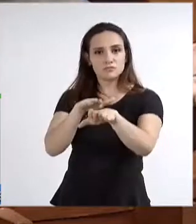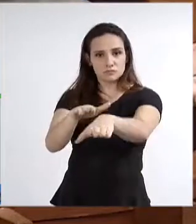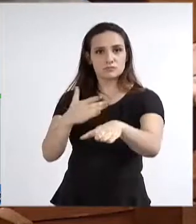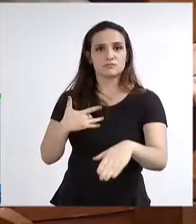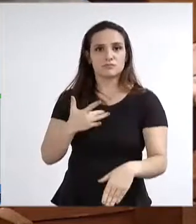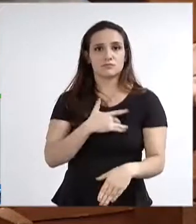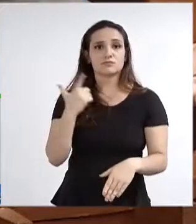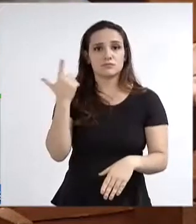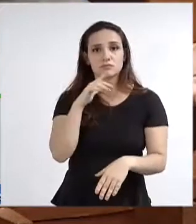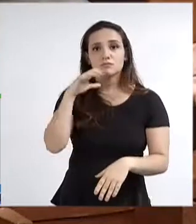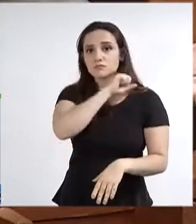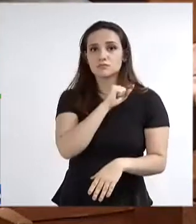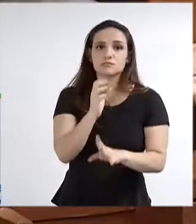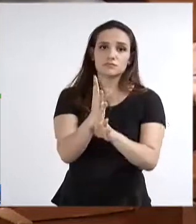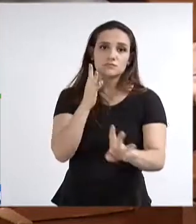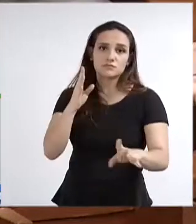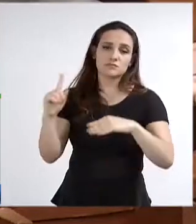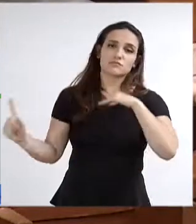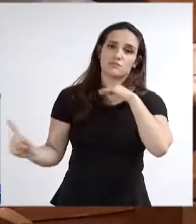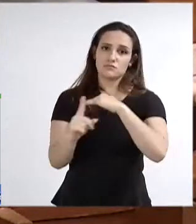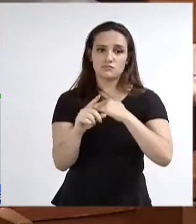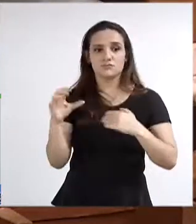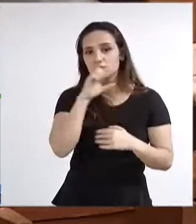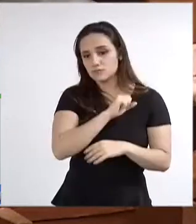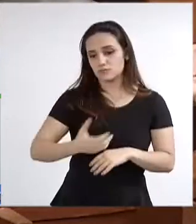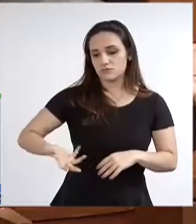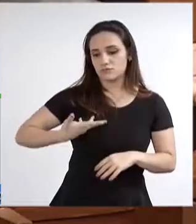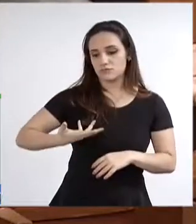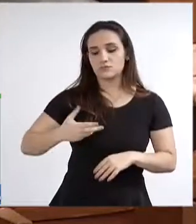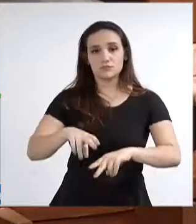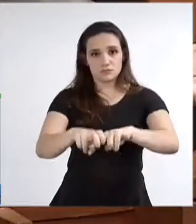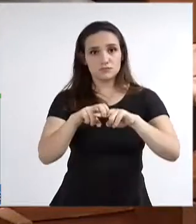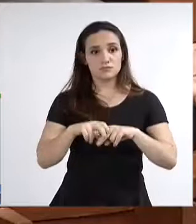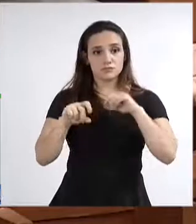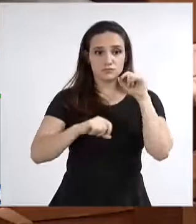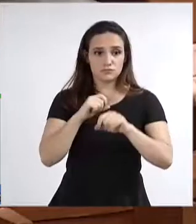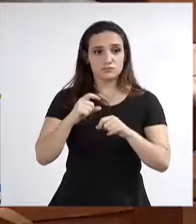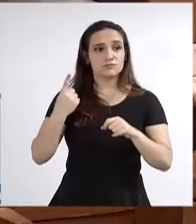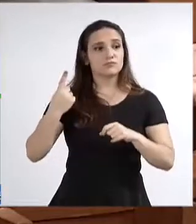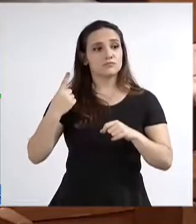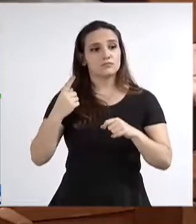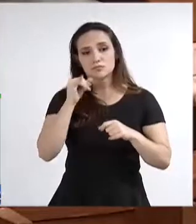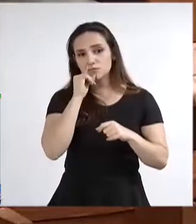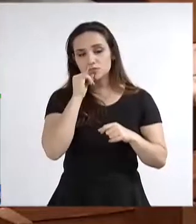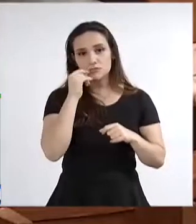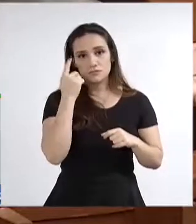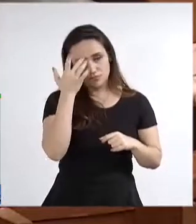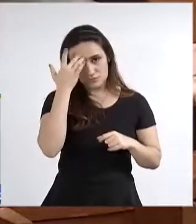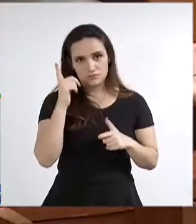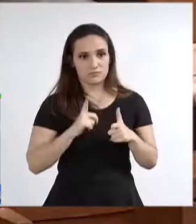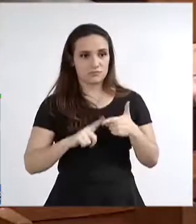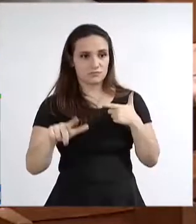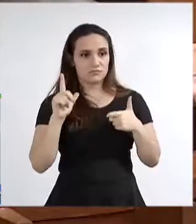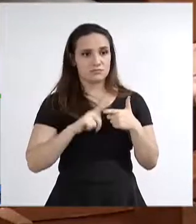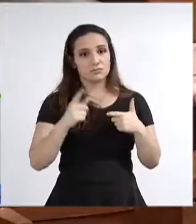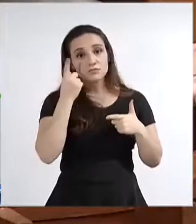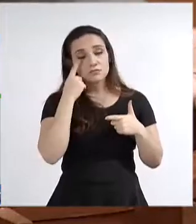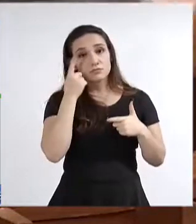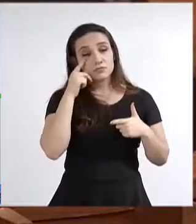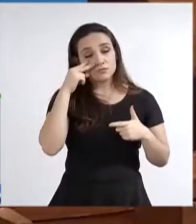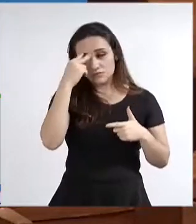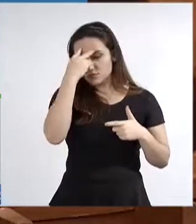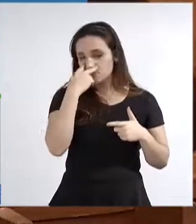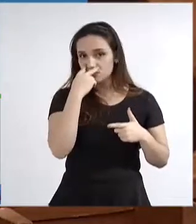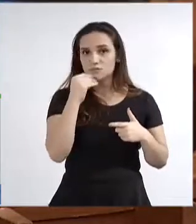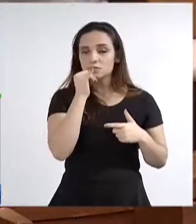aproximar da comunidade mais pobre, e a pessoa precisa de enxergar, né? A pessoa que está cega, e aí nós temos vários exemplos